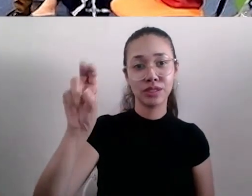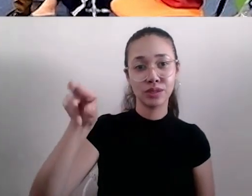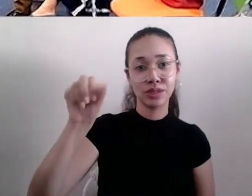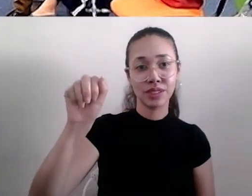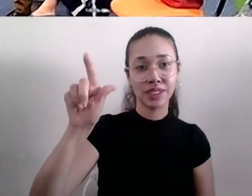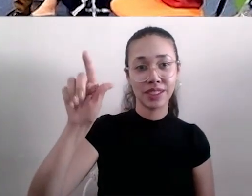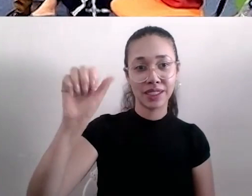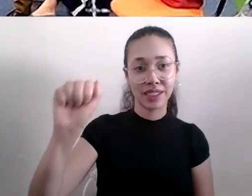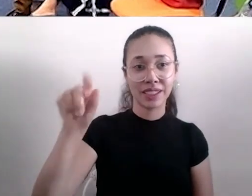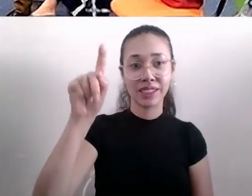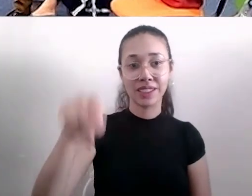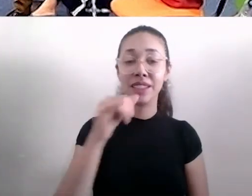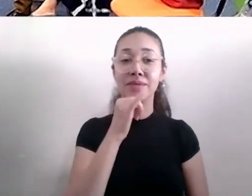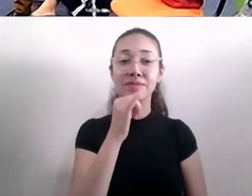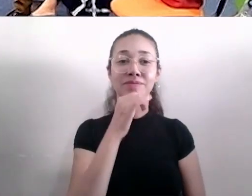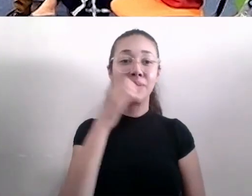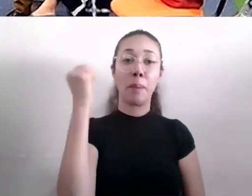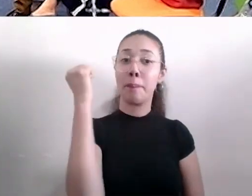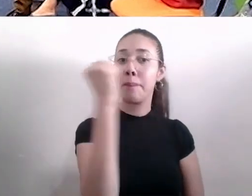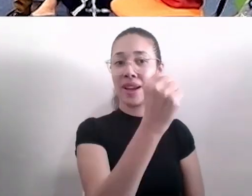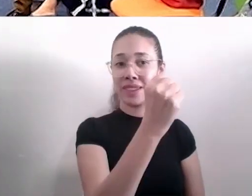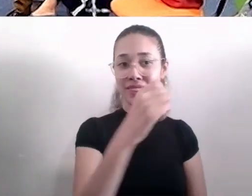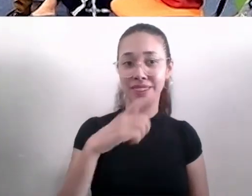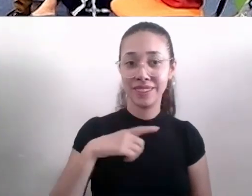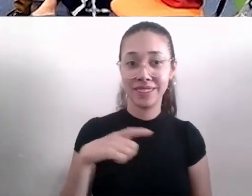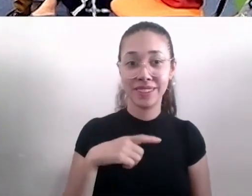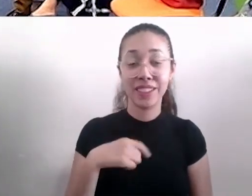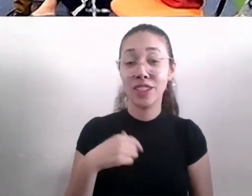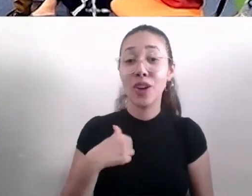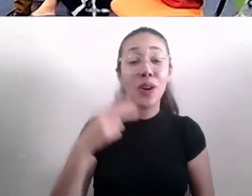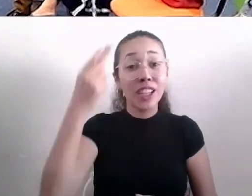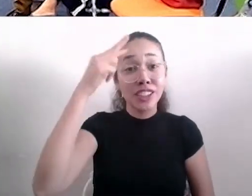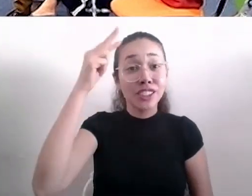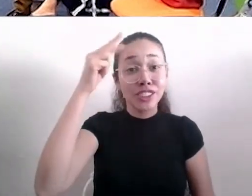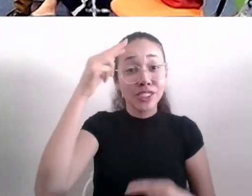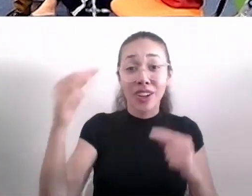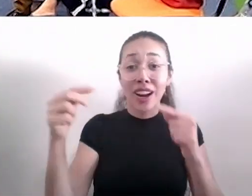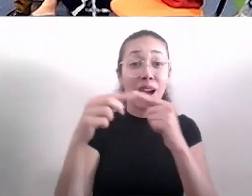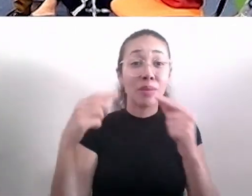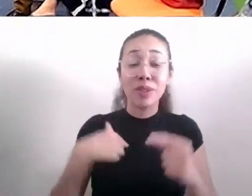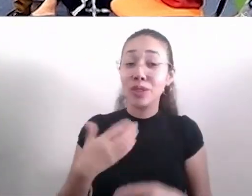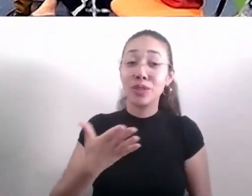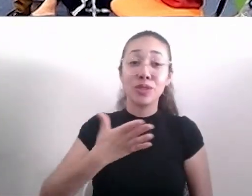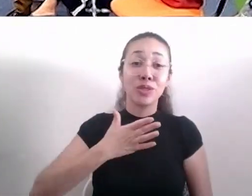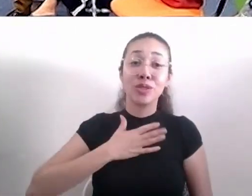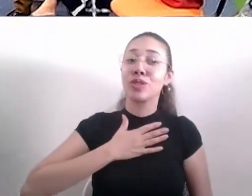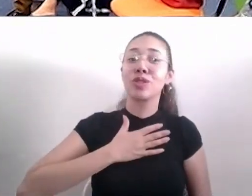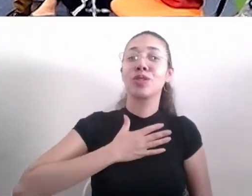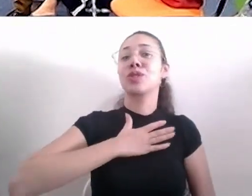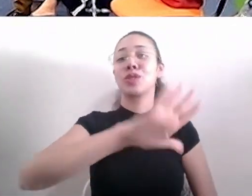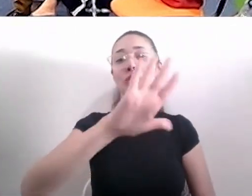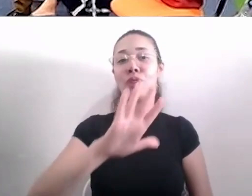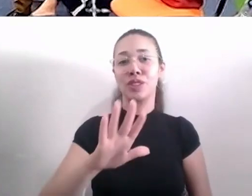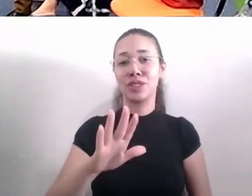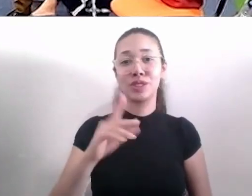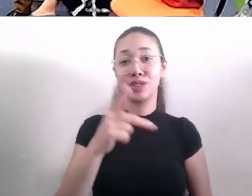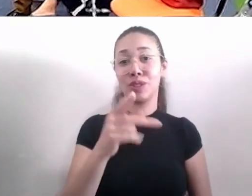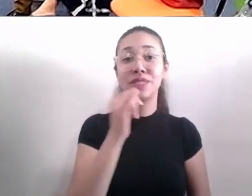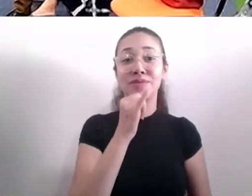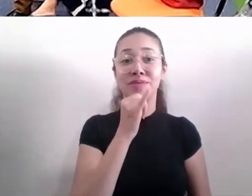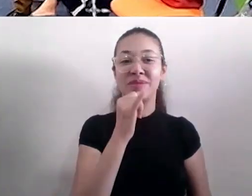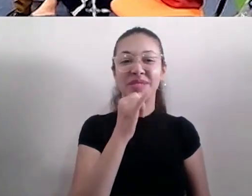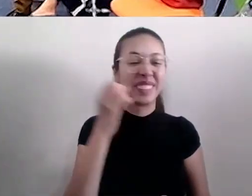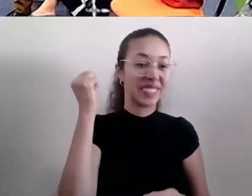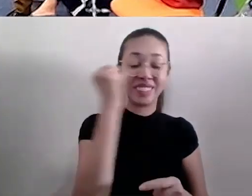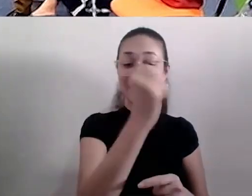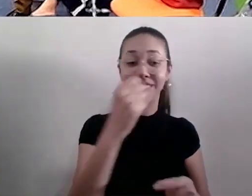história de true crime, vocês não vão acreditar, porque eu fiz 2 podcasts inteiros sobre true crime com crimes horrorosos, mas enfim, eu odeio,